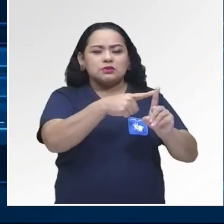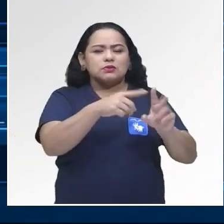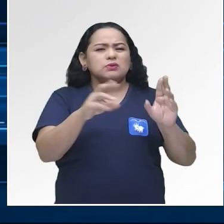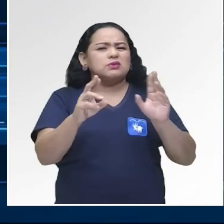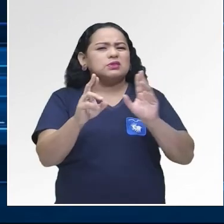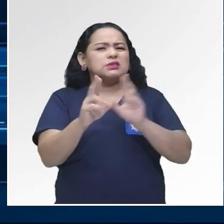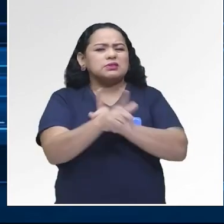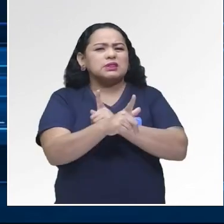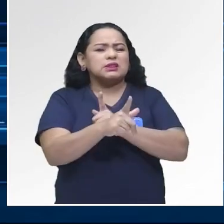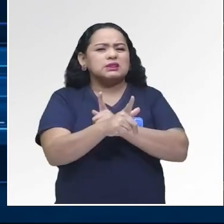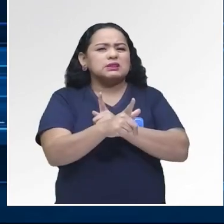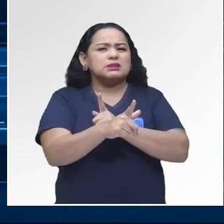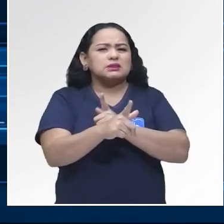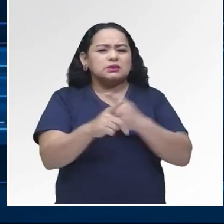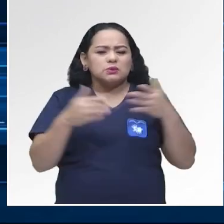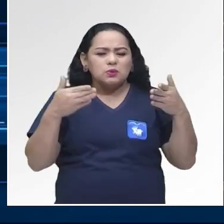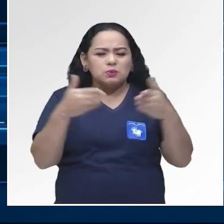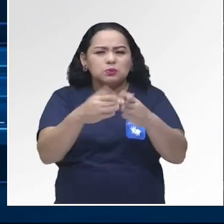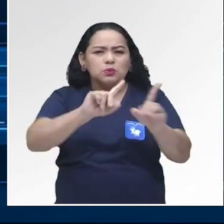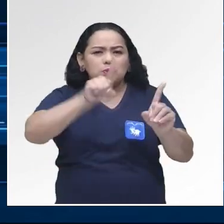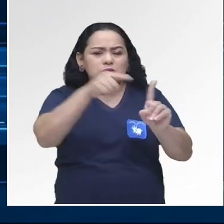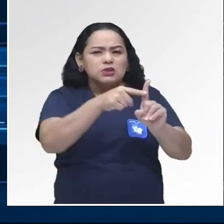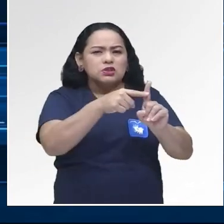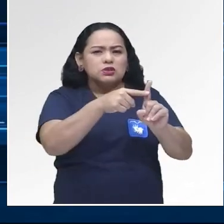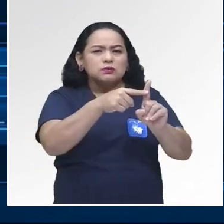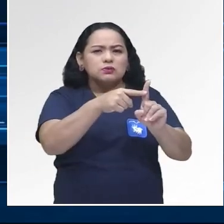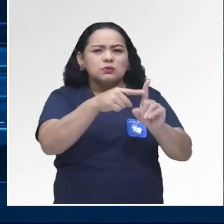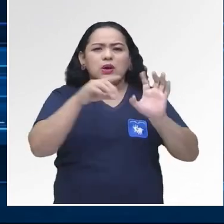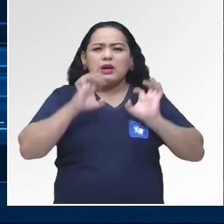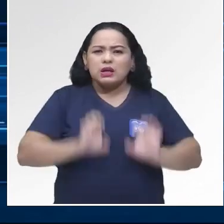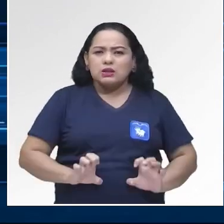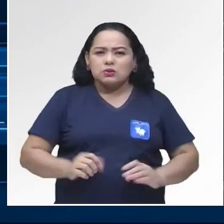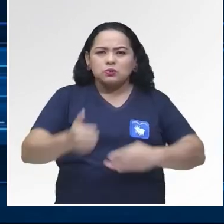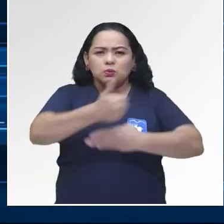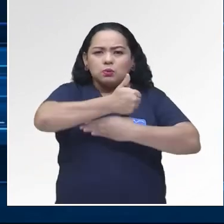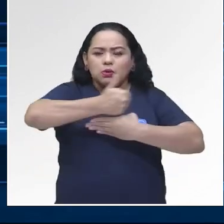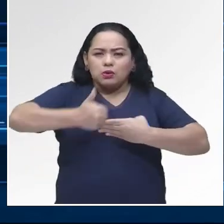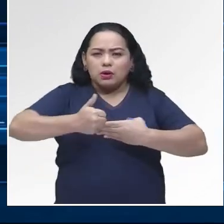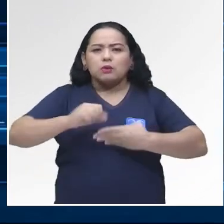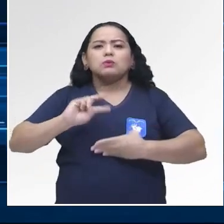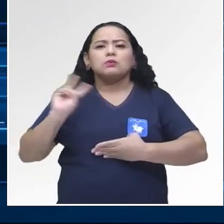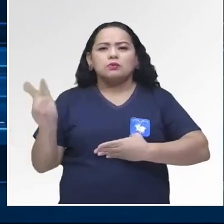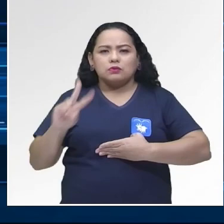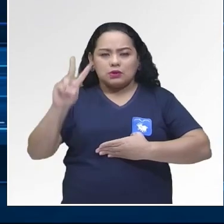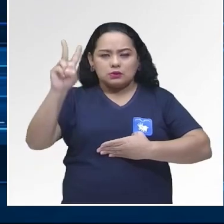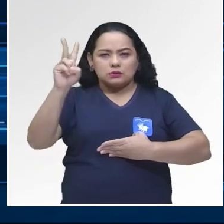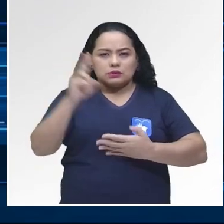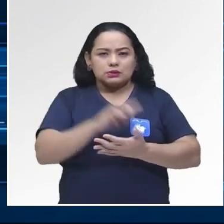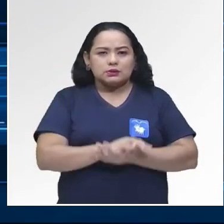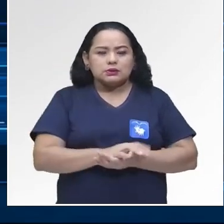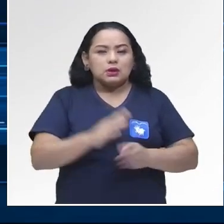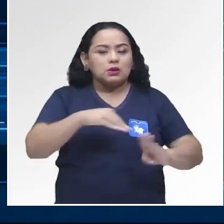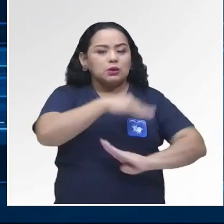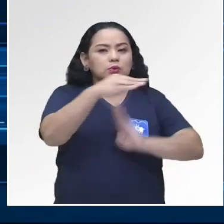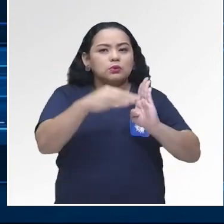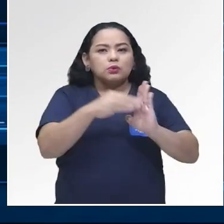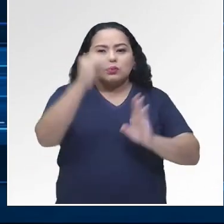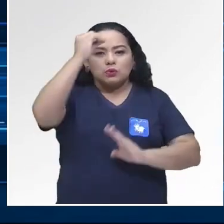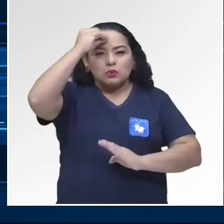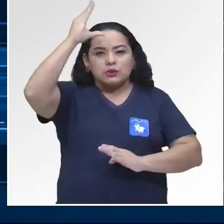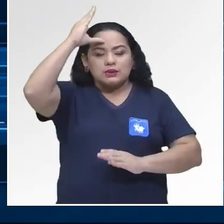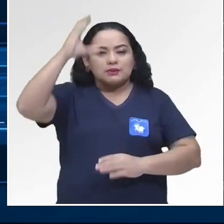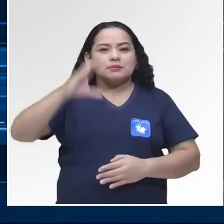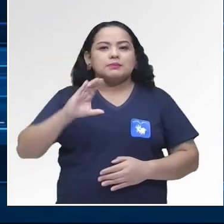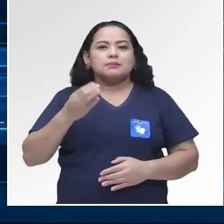seu eixo ético, moral, dos valores, né? Então, todo conhecimento